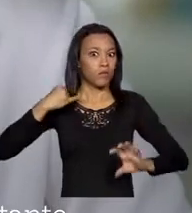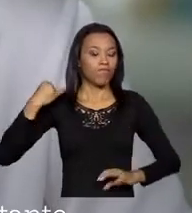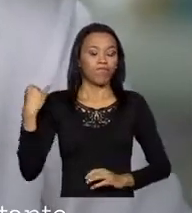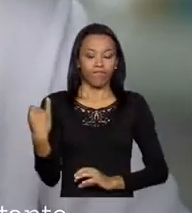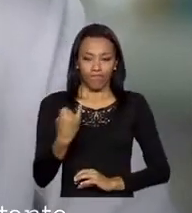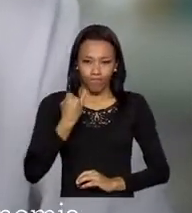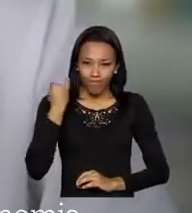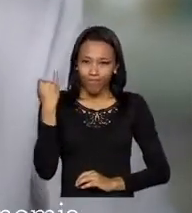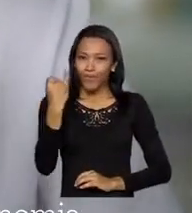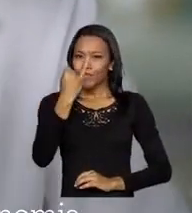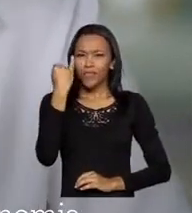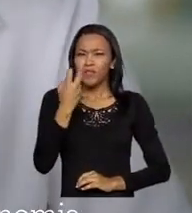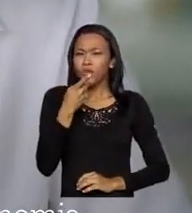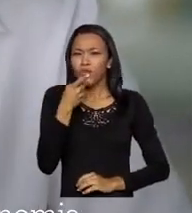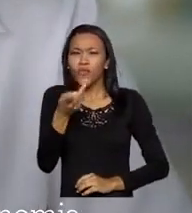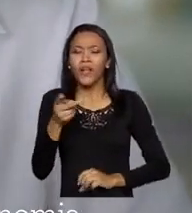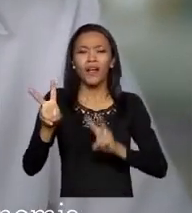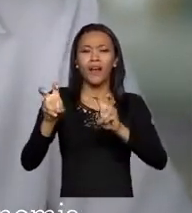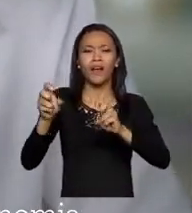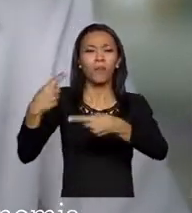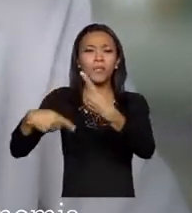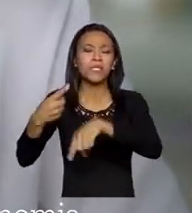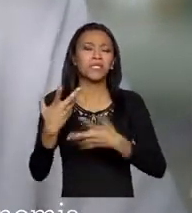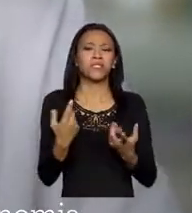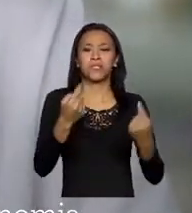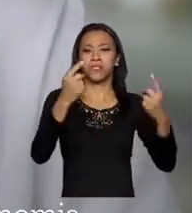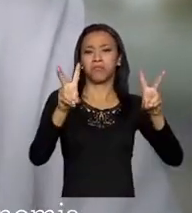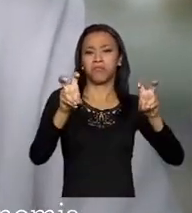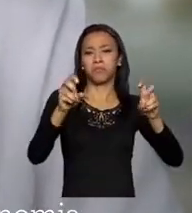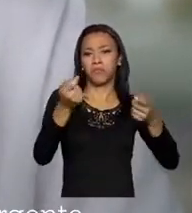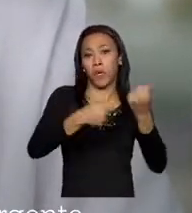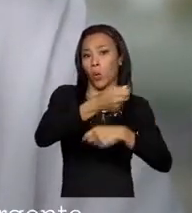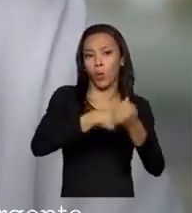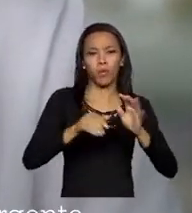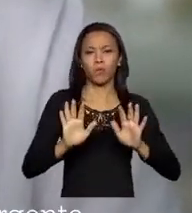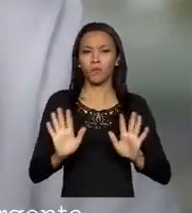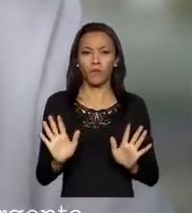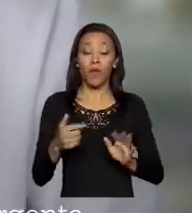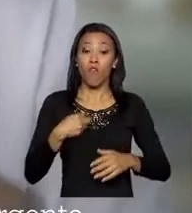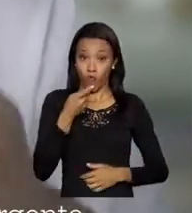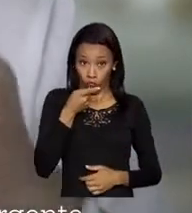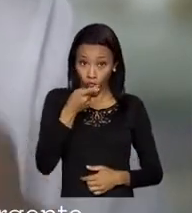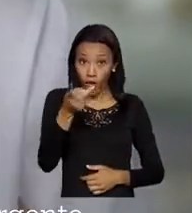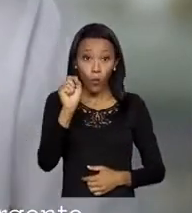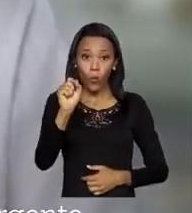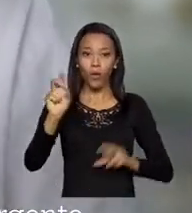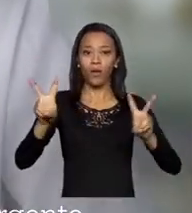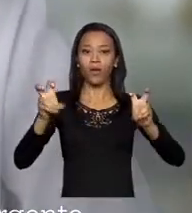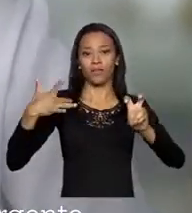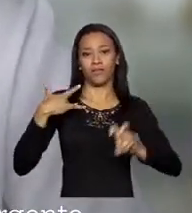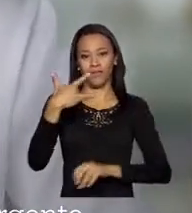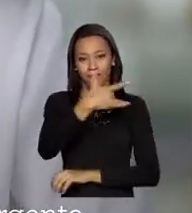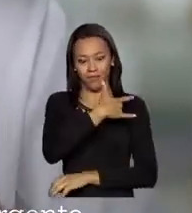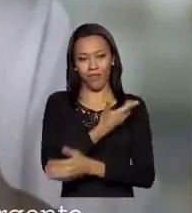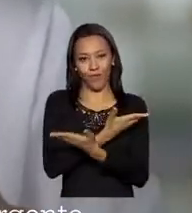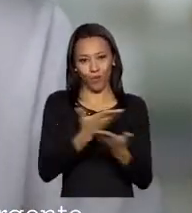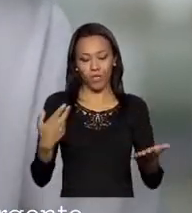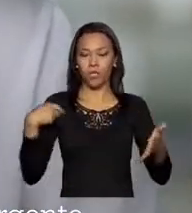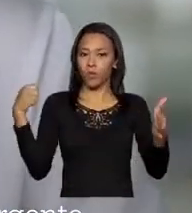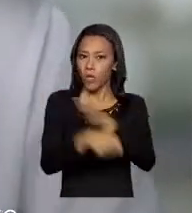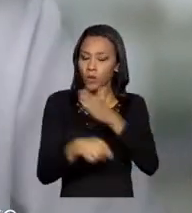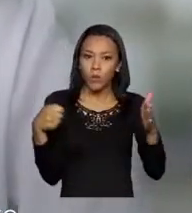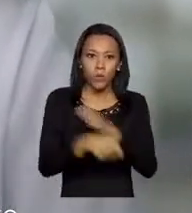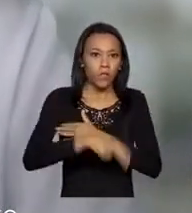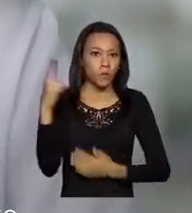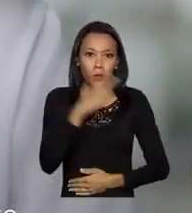issimo importante não vou falar sobre político sobre economia vou falar sobre saúde e sobre uma